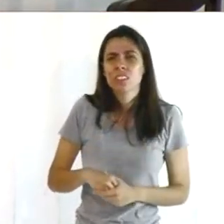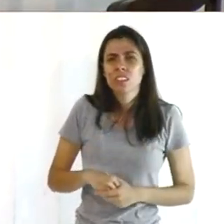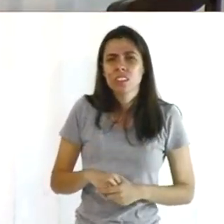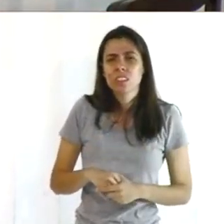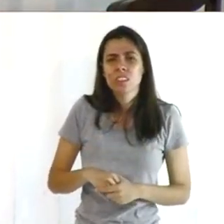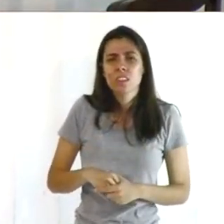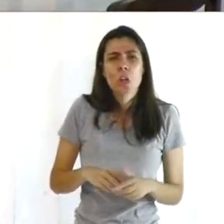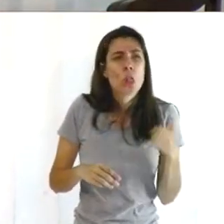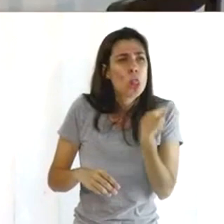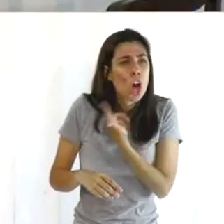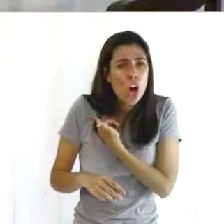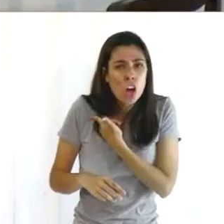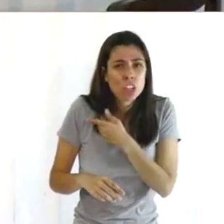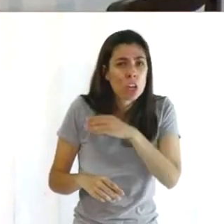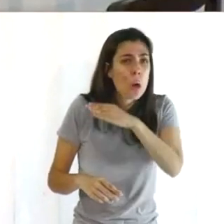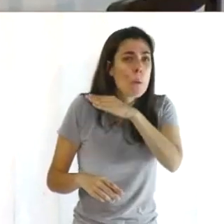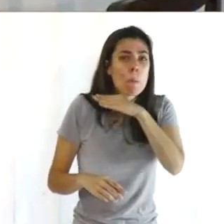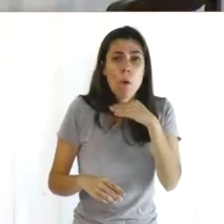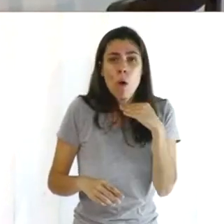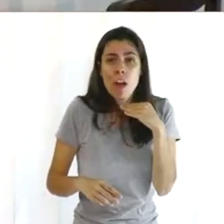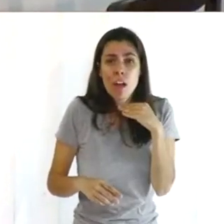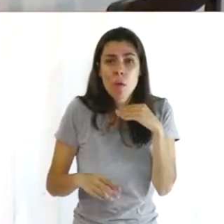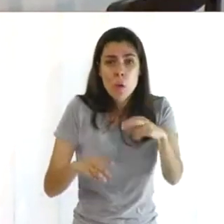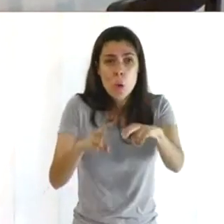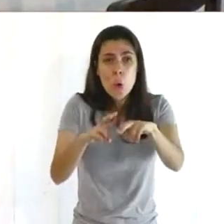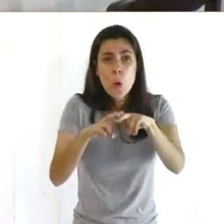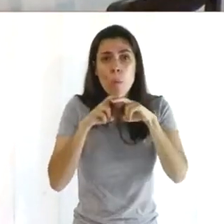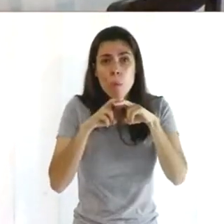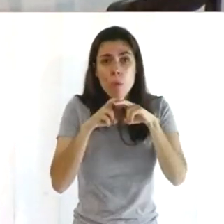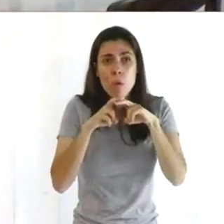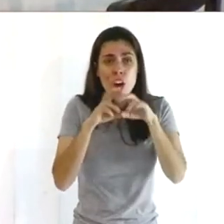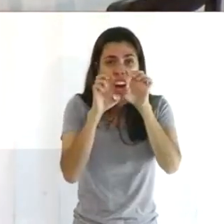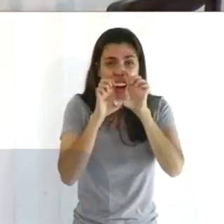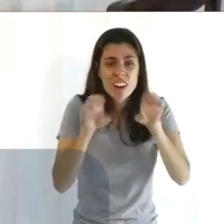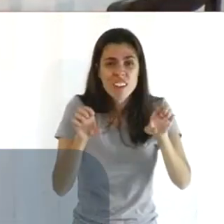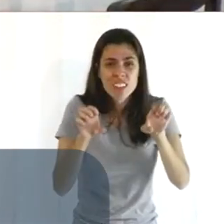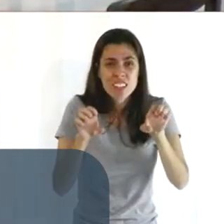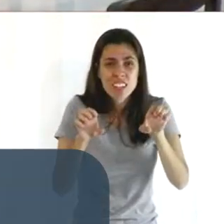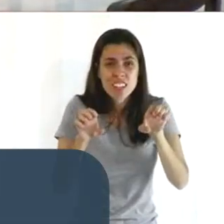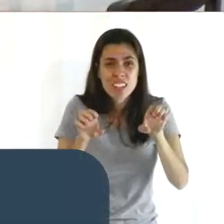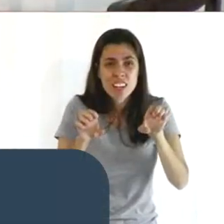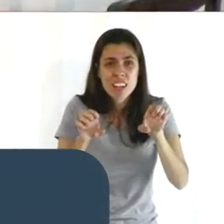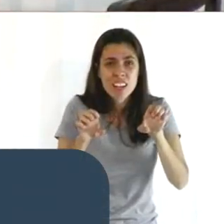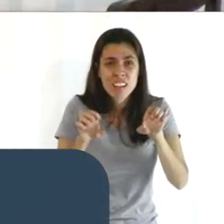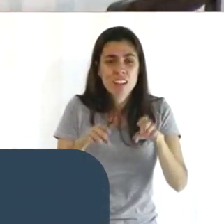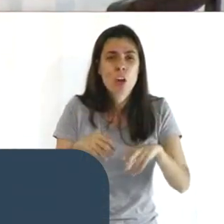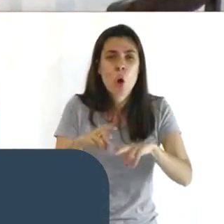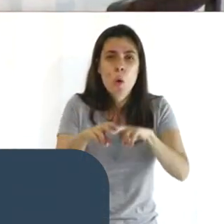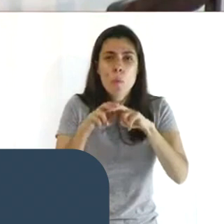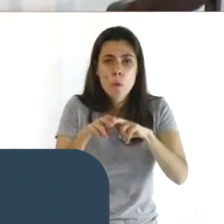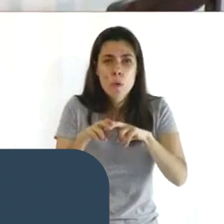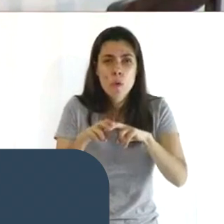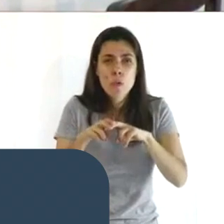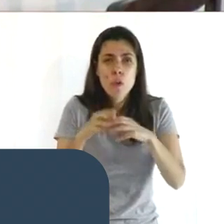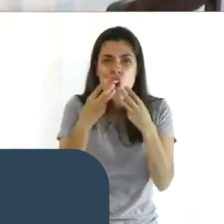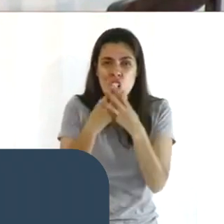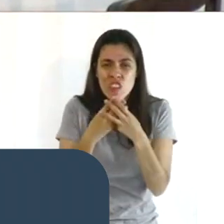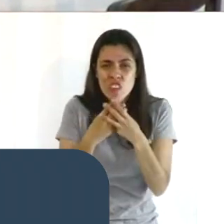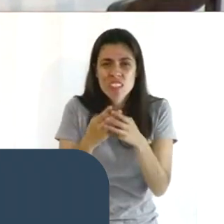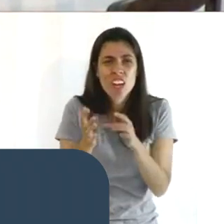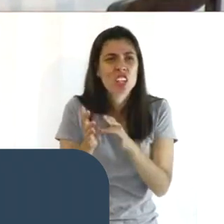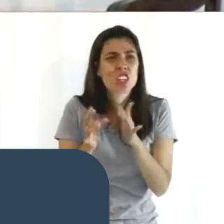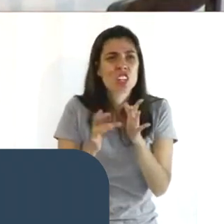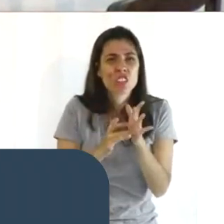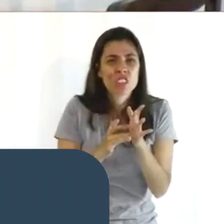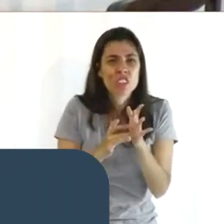nosso sangue dos que habitam sobre a terra? Até mesmo naquela visão, na revelação do Senhor Jesus